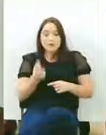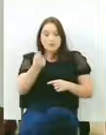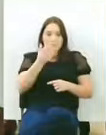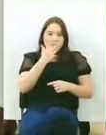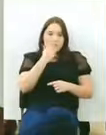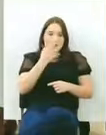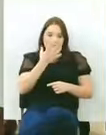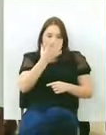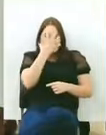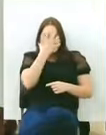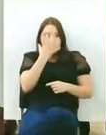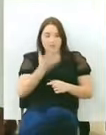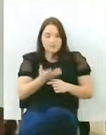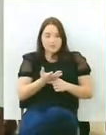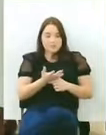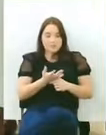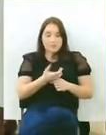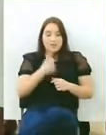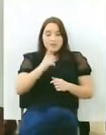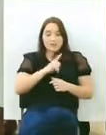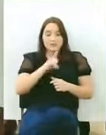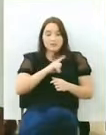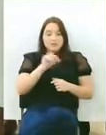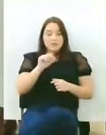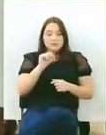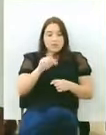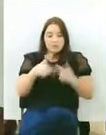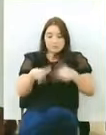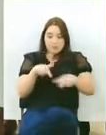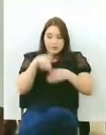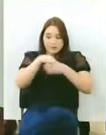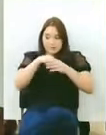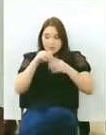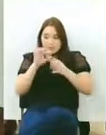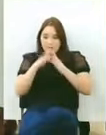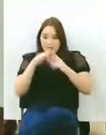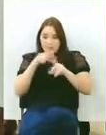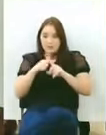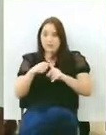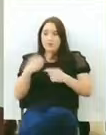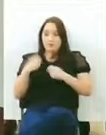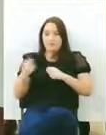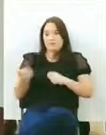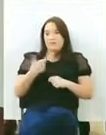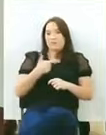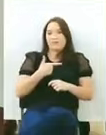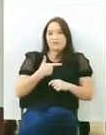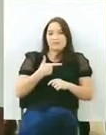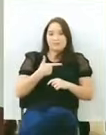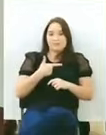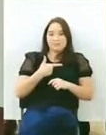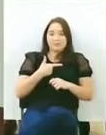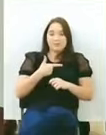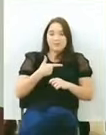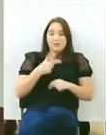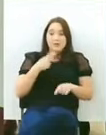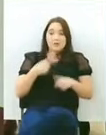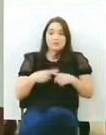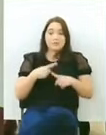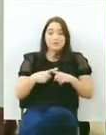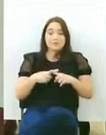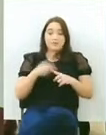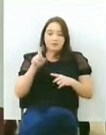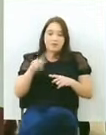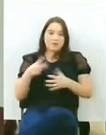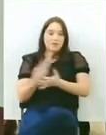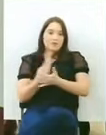lucro vergonhoso, que tira partido do ofício. E tudo que a gente faz tirando partido